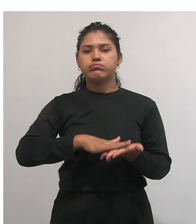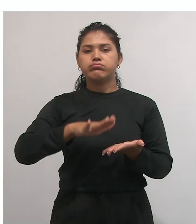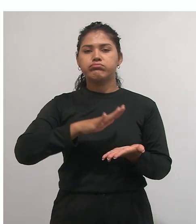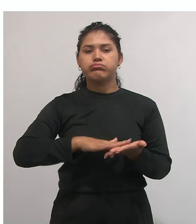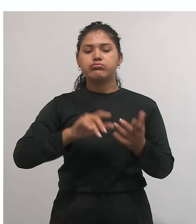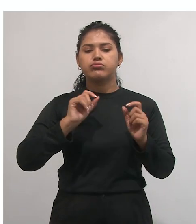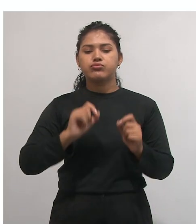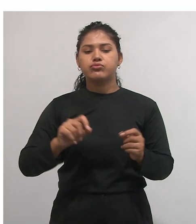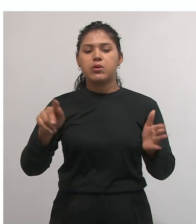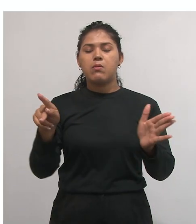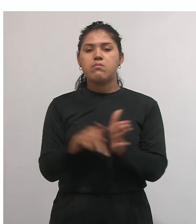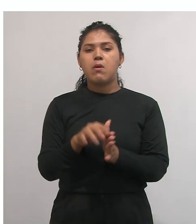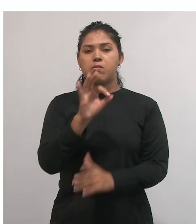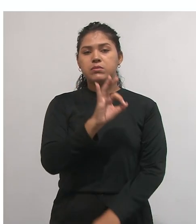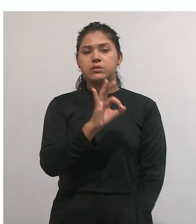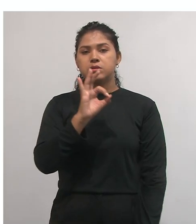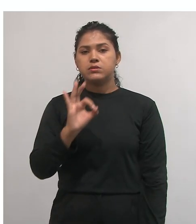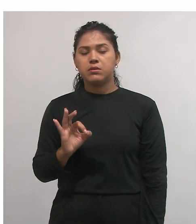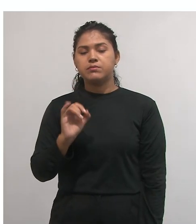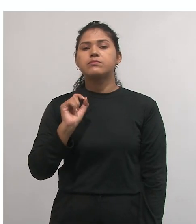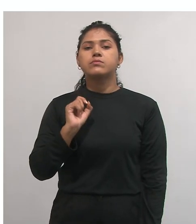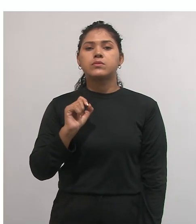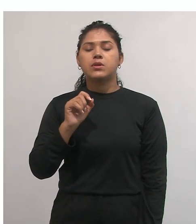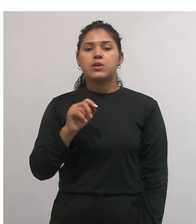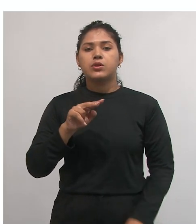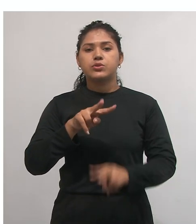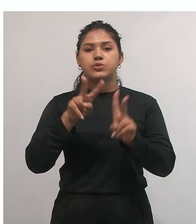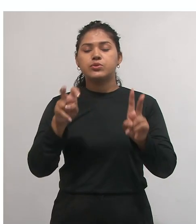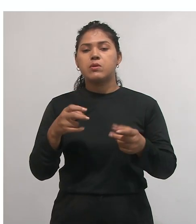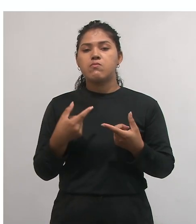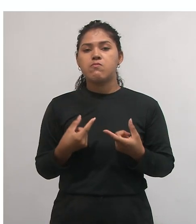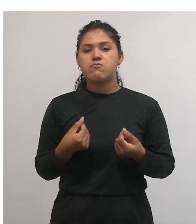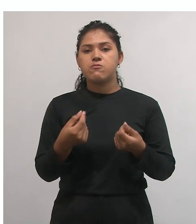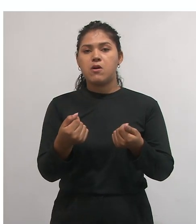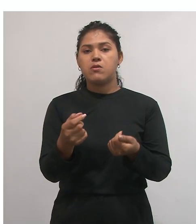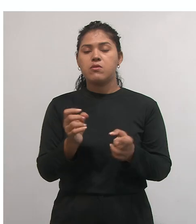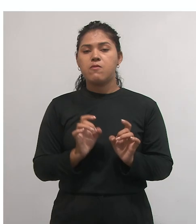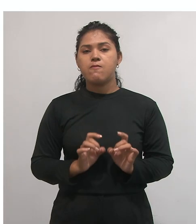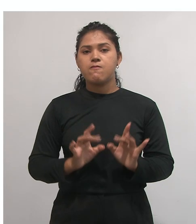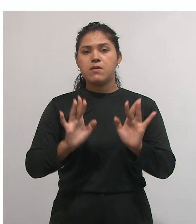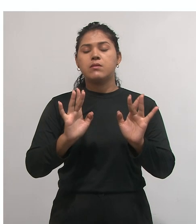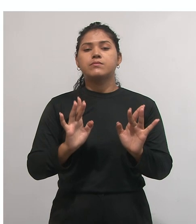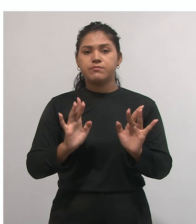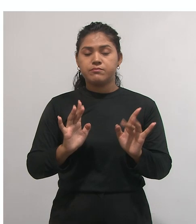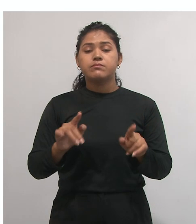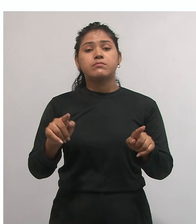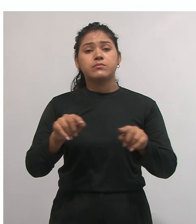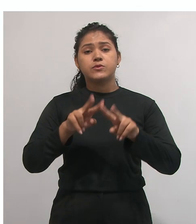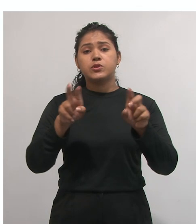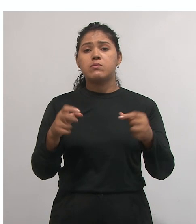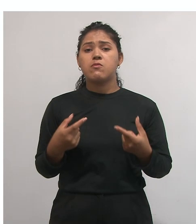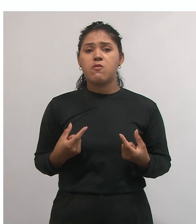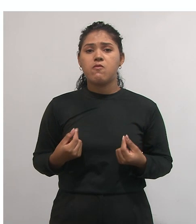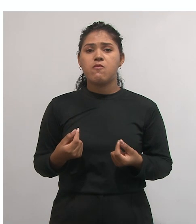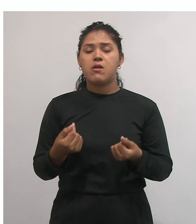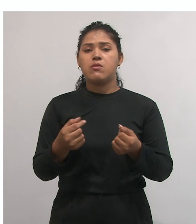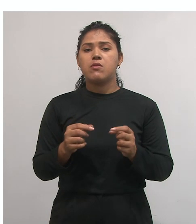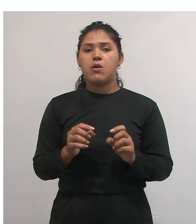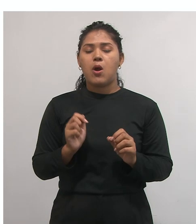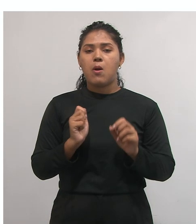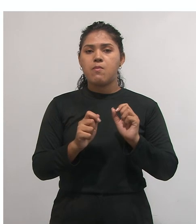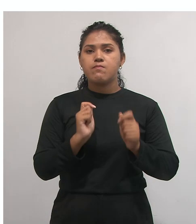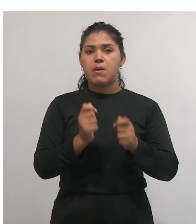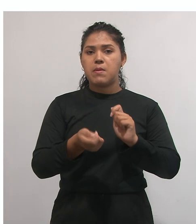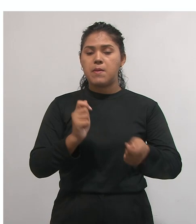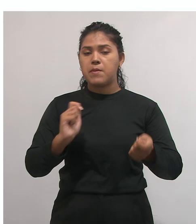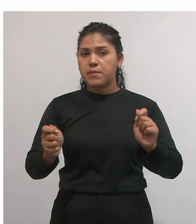ser expressos na forma de percentuais sobre o preço de venda, sobre as vendas ou